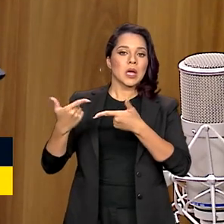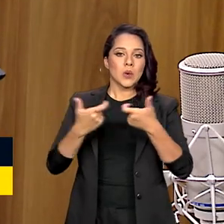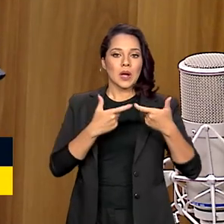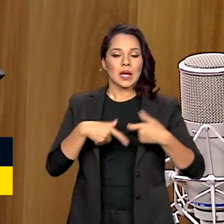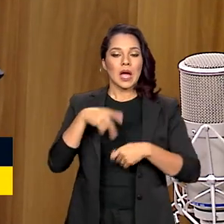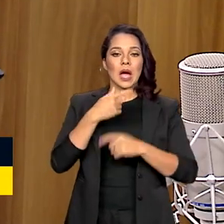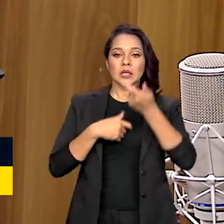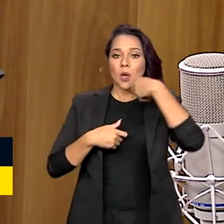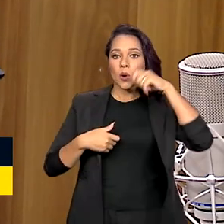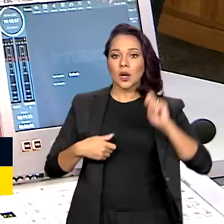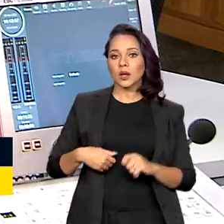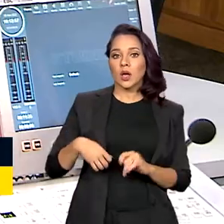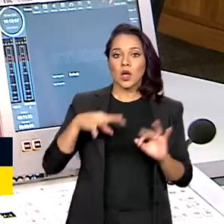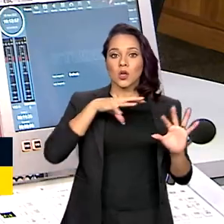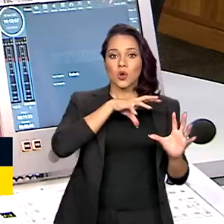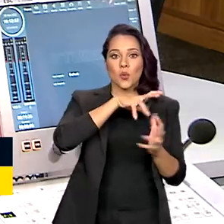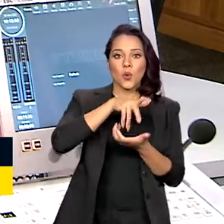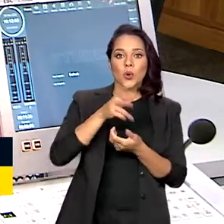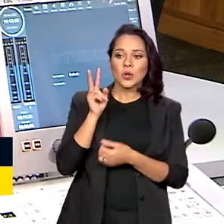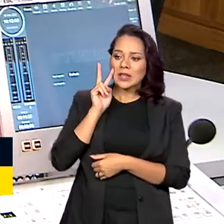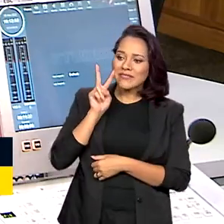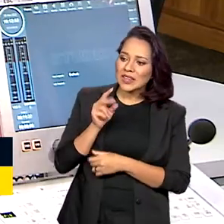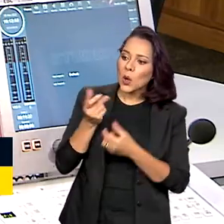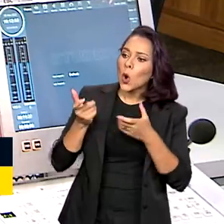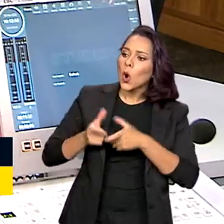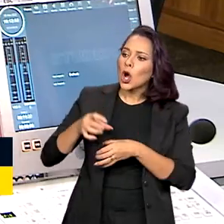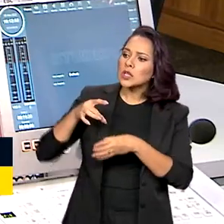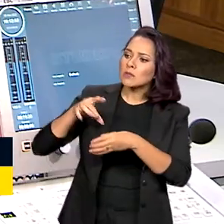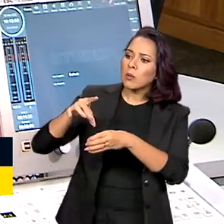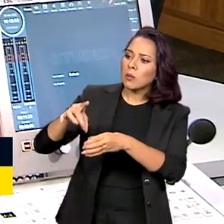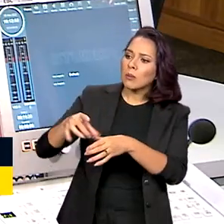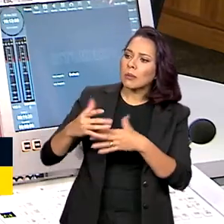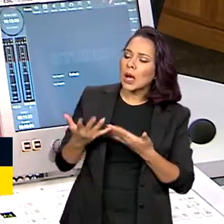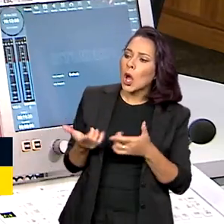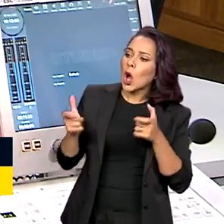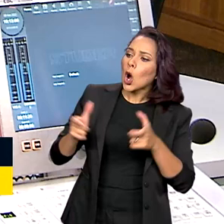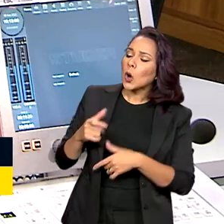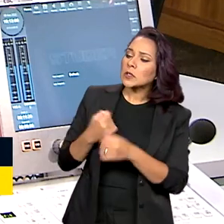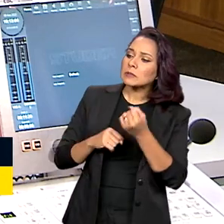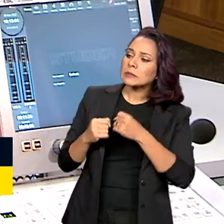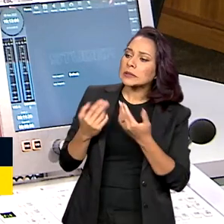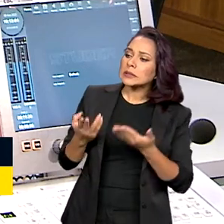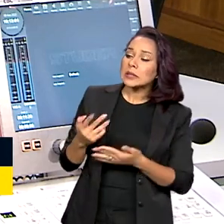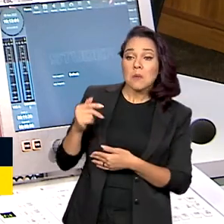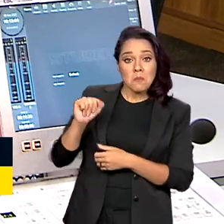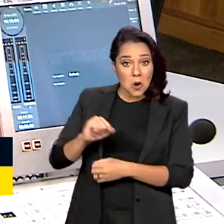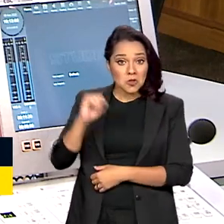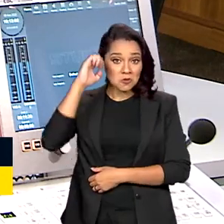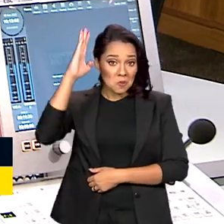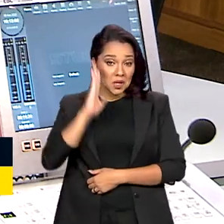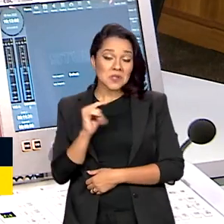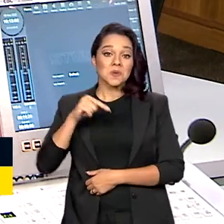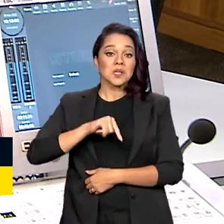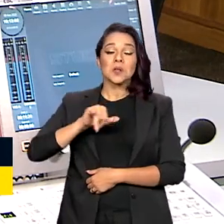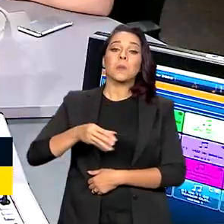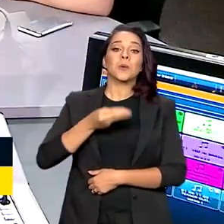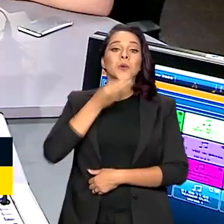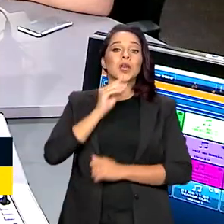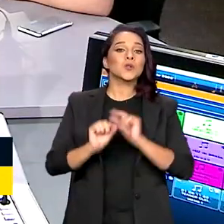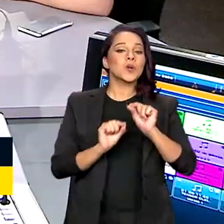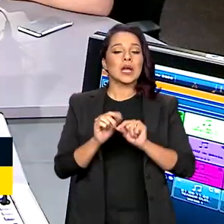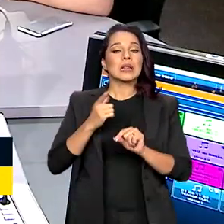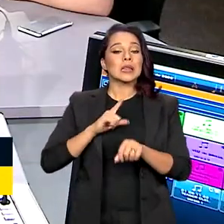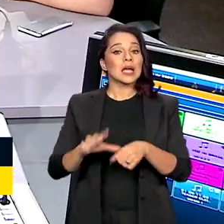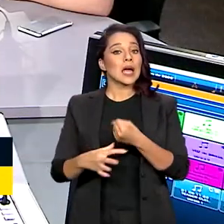Ucrânia, e o mundo está olhando aonde eu vou produzir. E aonde eu vou produzir provavelmente será no Brasil, porque o Brasil tem uma oportunidade de